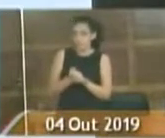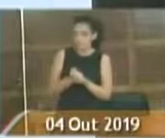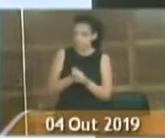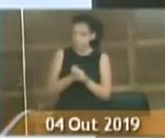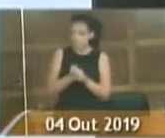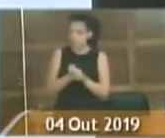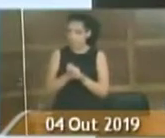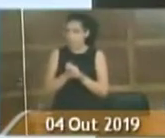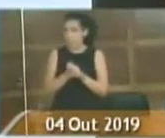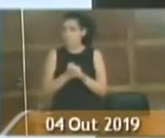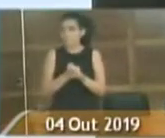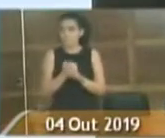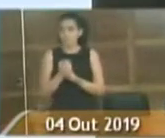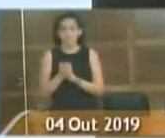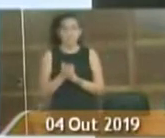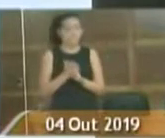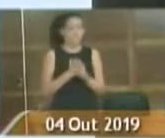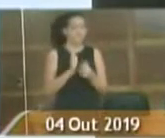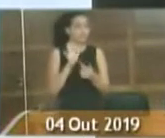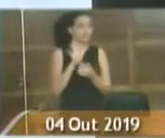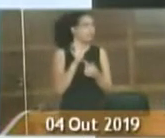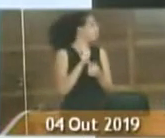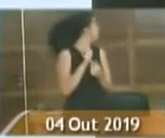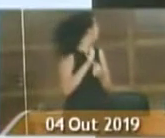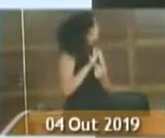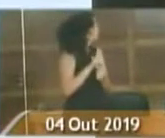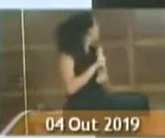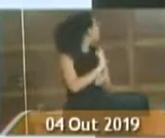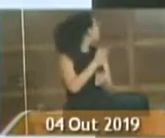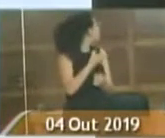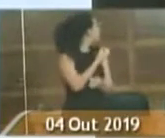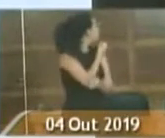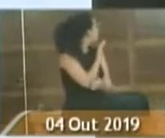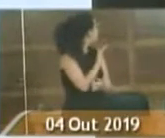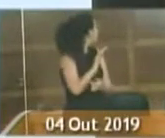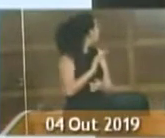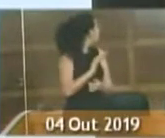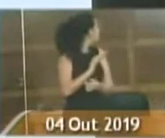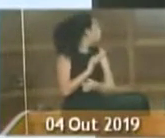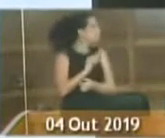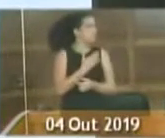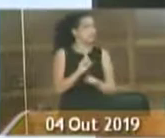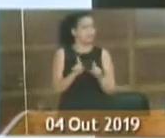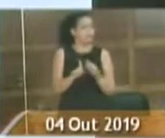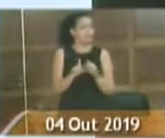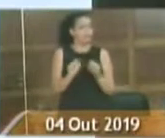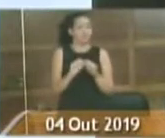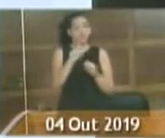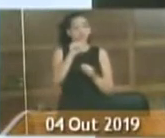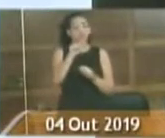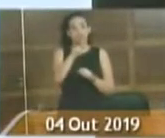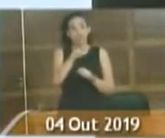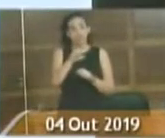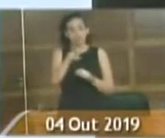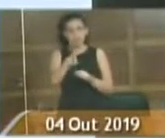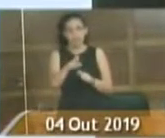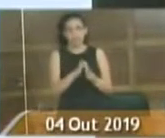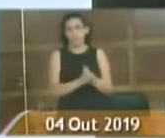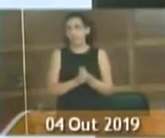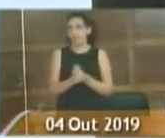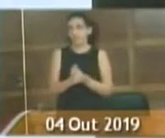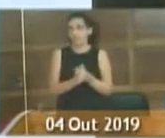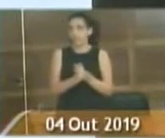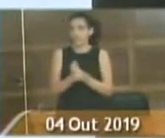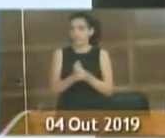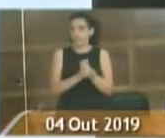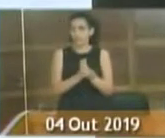lá. Olha que lindo, já ficou bom. Também fez a luzinha poderosa, tá?